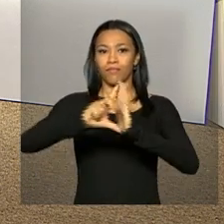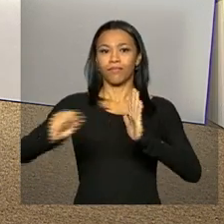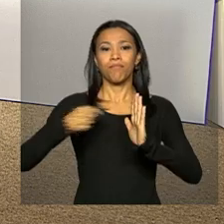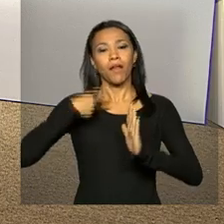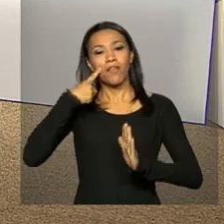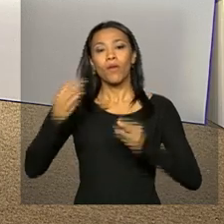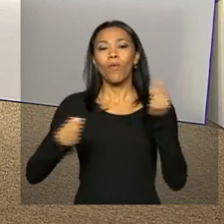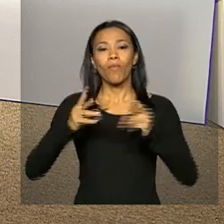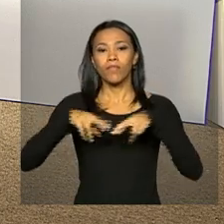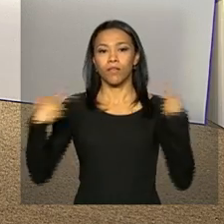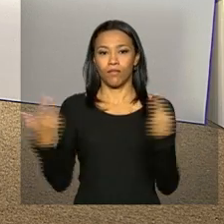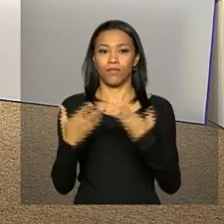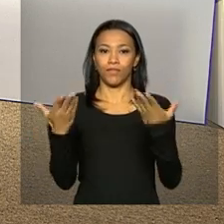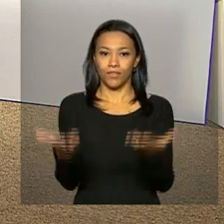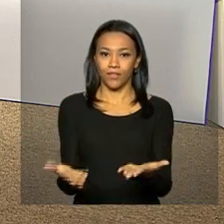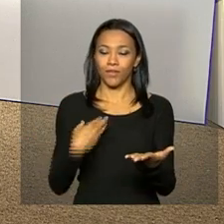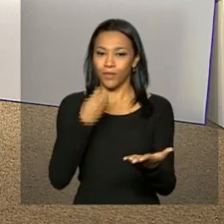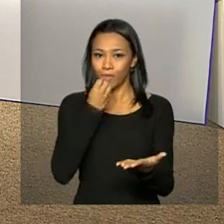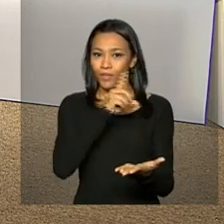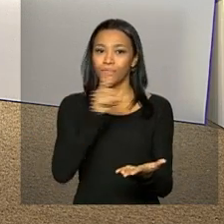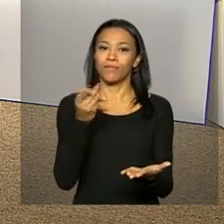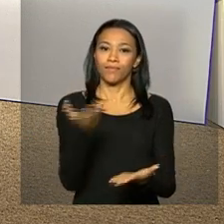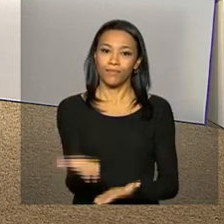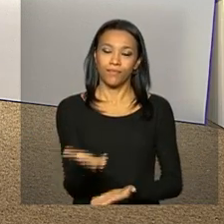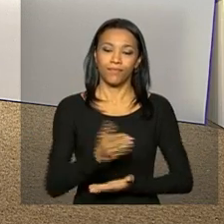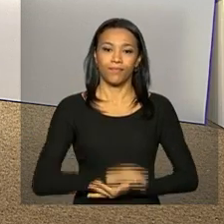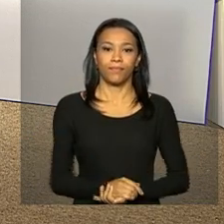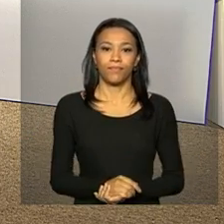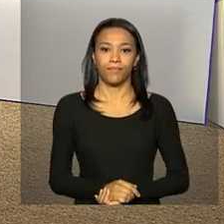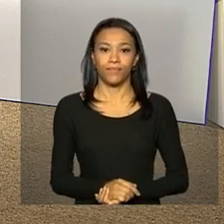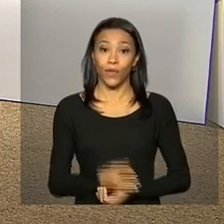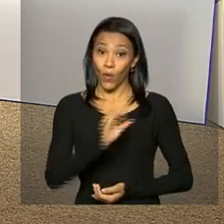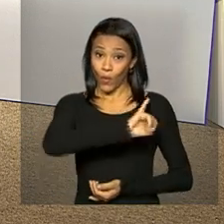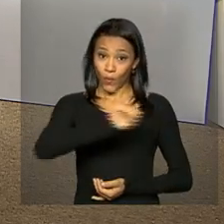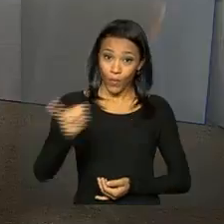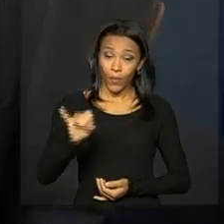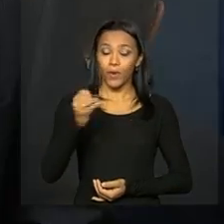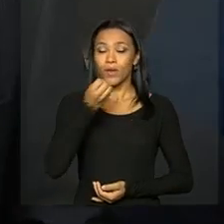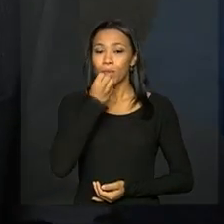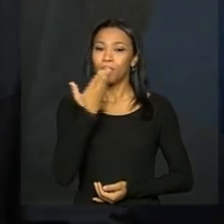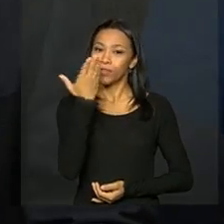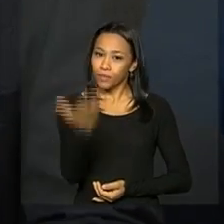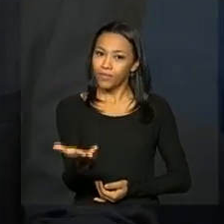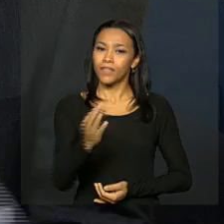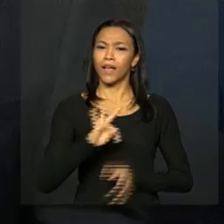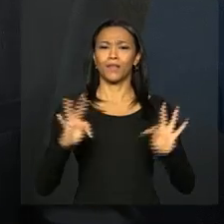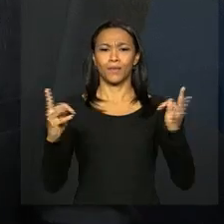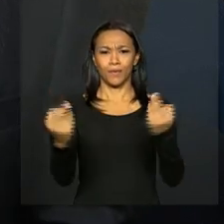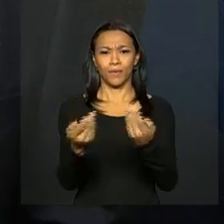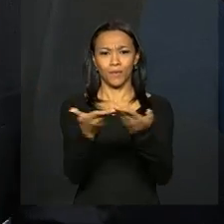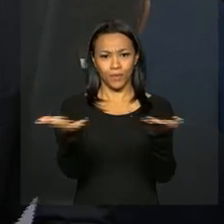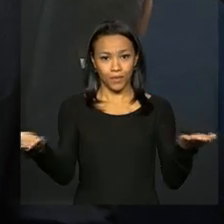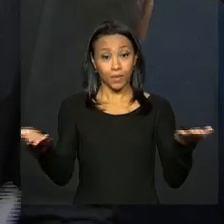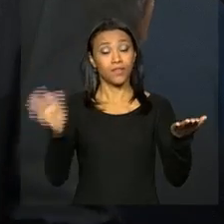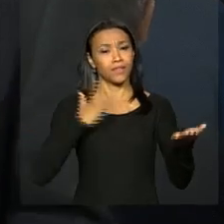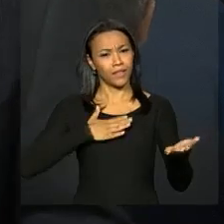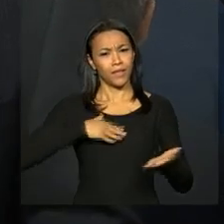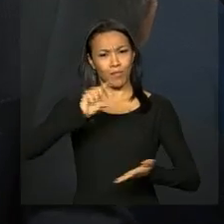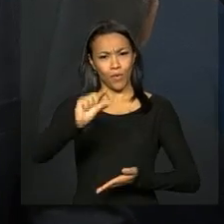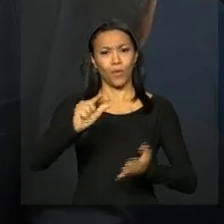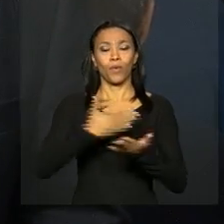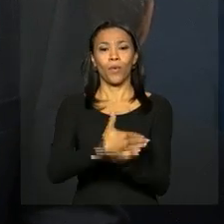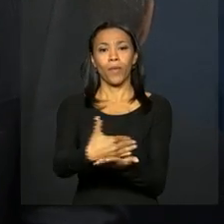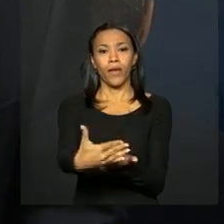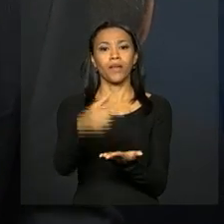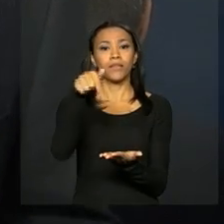acompanhar a cerimônia. Olá, João Pedro, bom dia. Olá, Daniele, bom dia a você, bom dia a todos. Bom, pois é, daqui a pouco começa aqui no Palácio